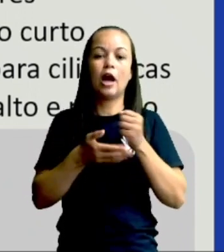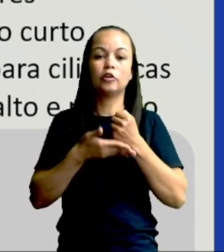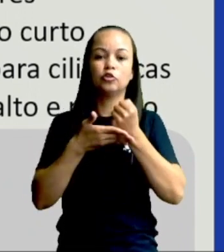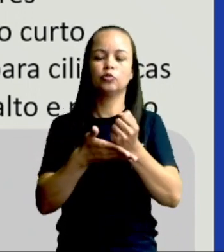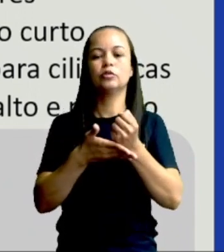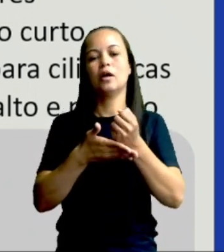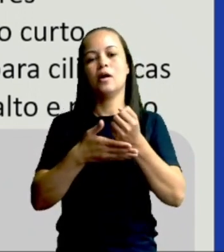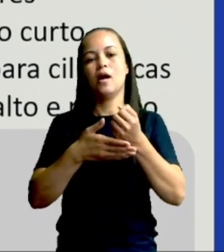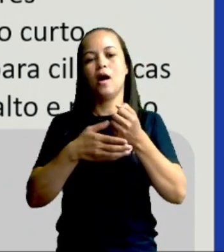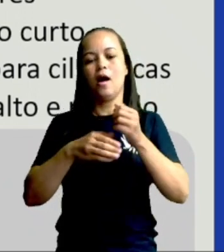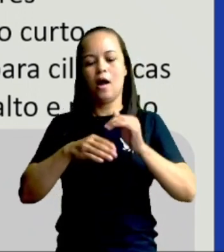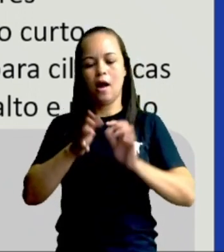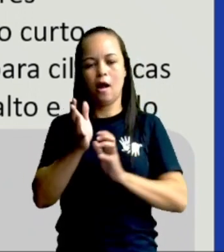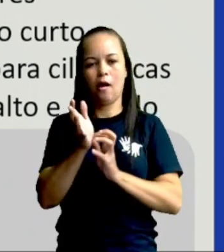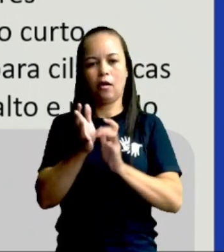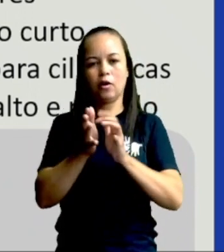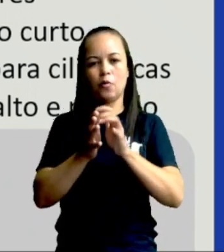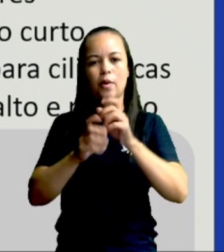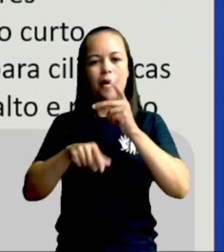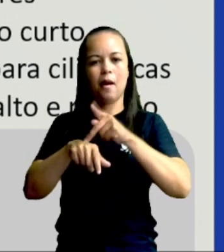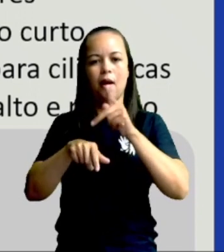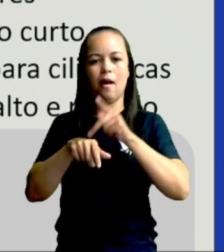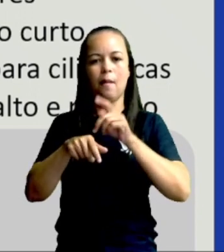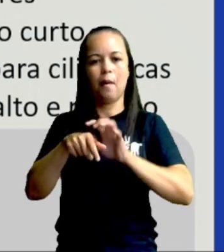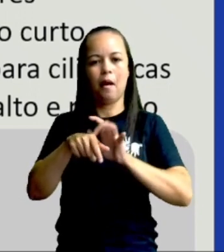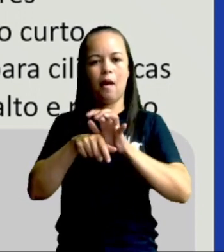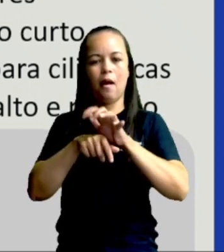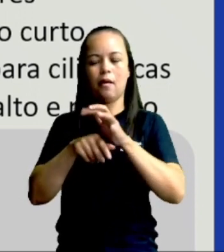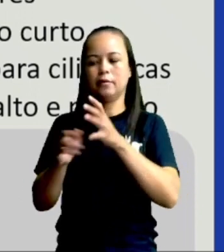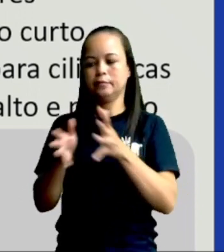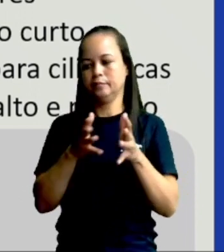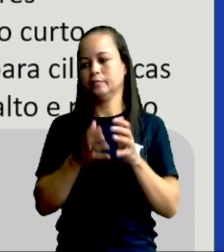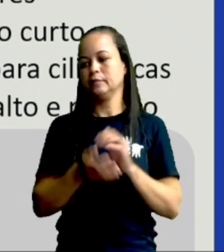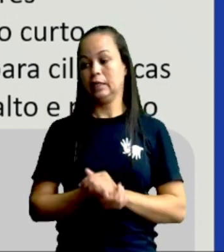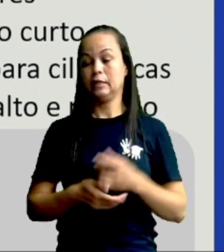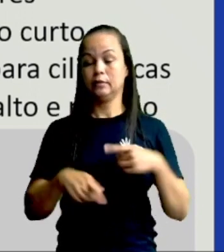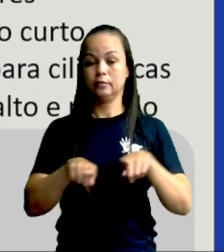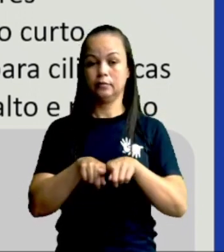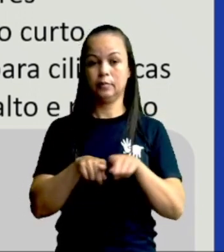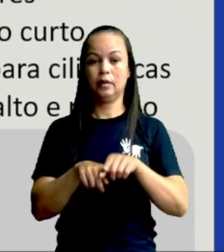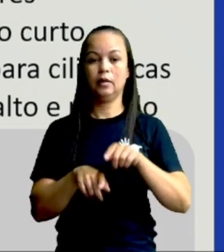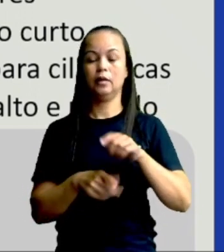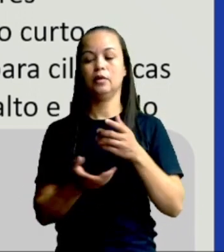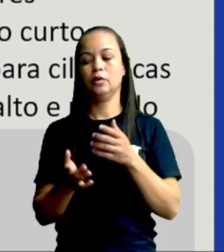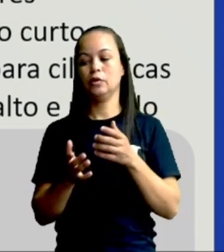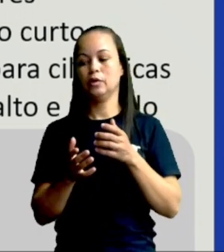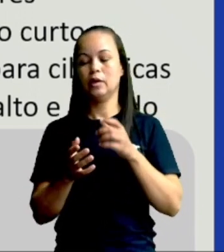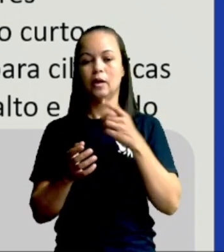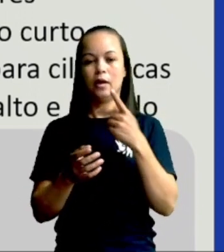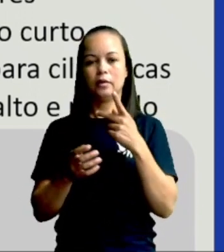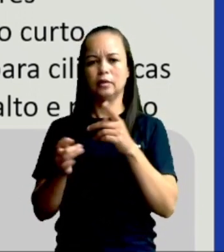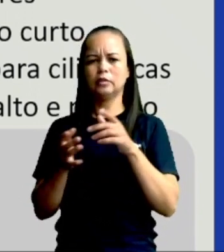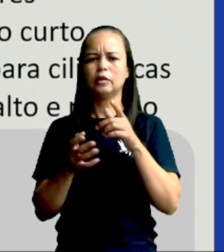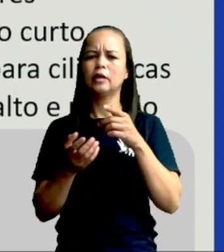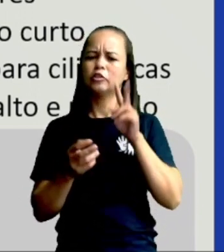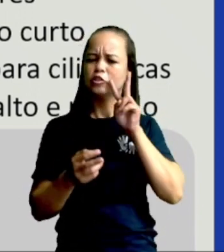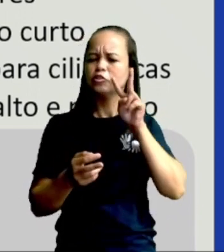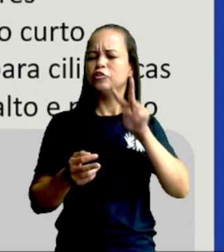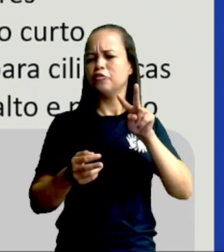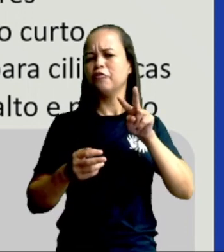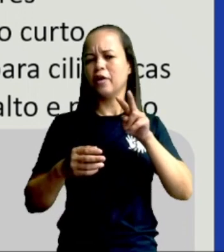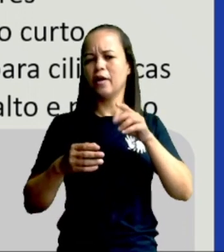também um casco alongado e o pescoço bem longo. É o mais comum que a gente vê o cágado preto nos rios que passamos no nosso